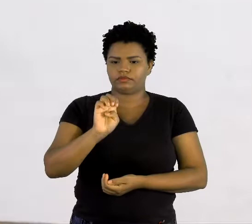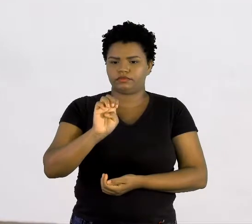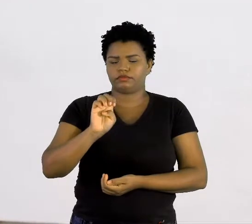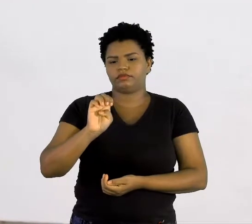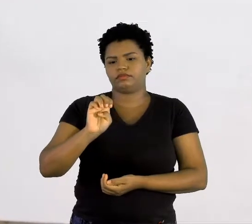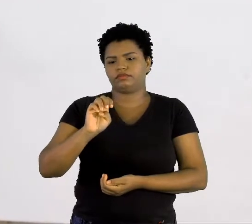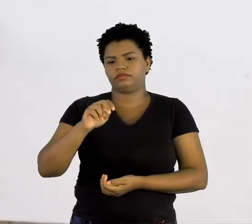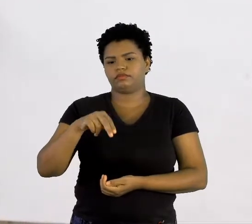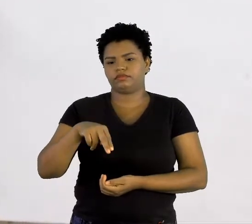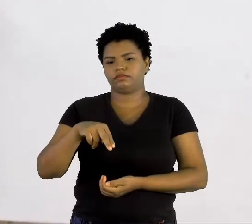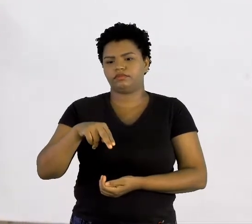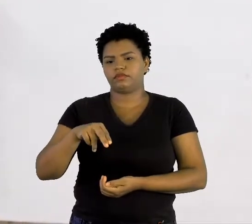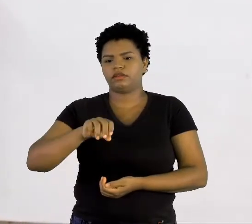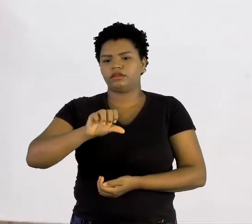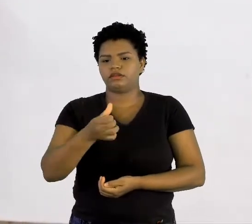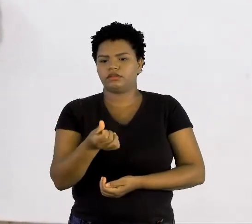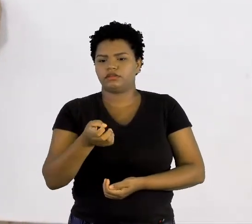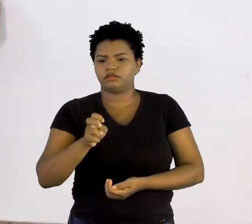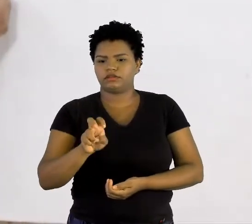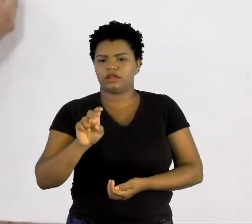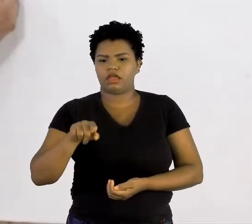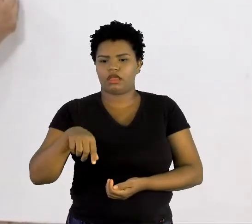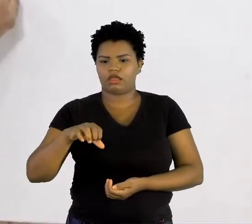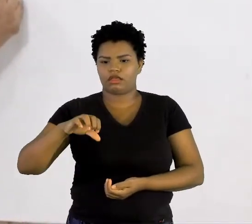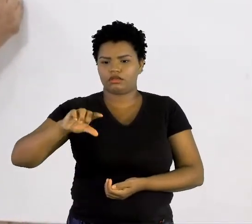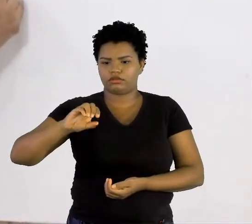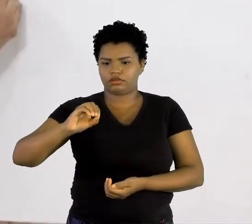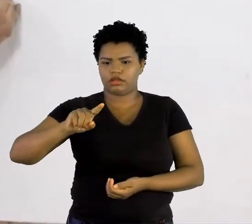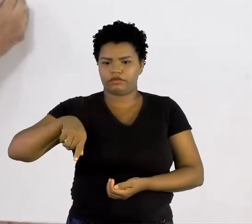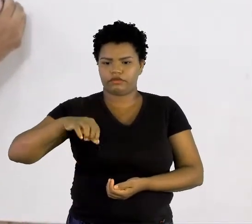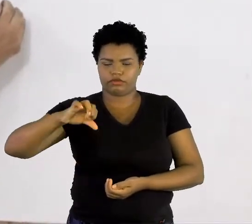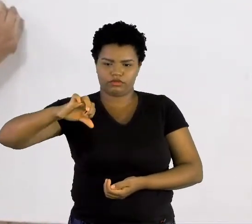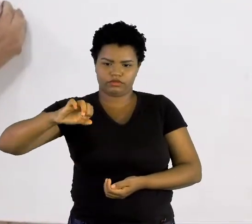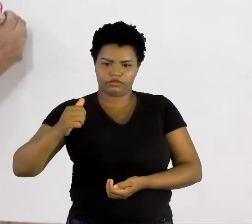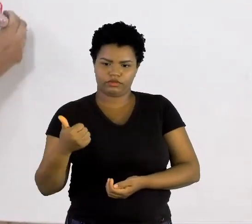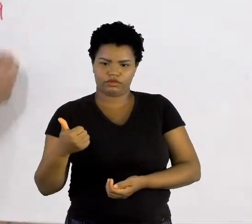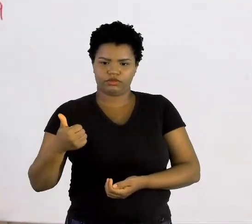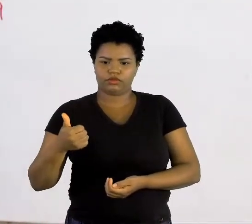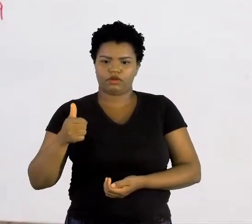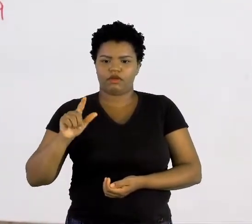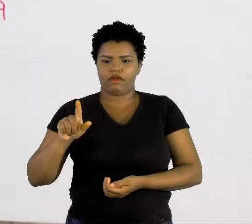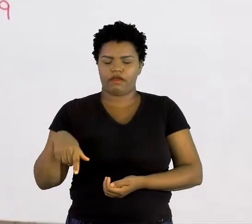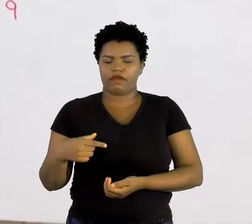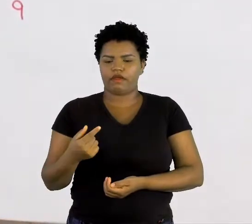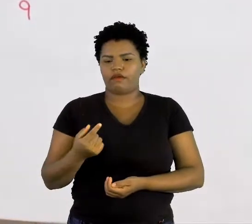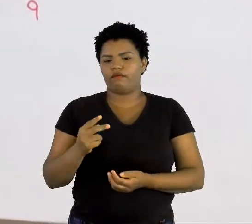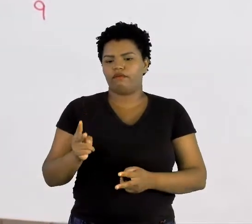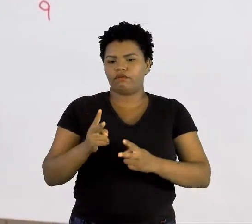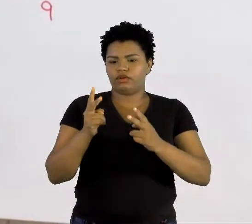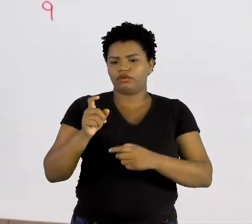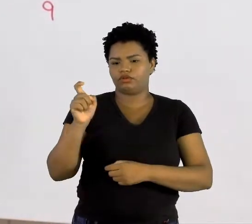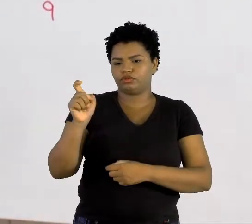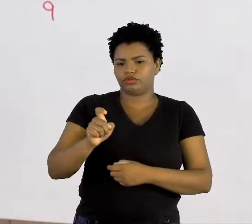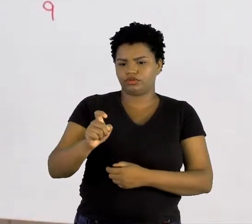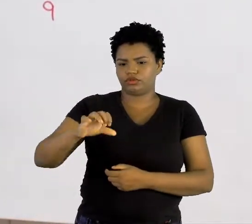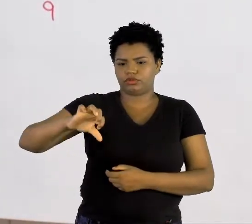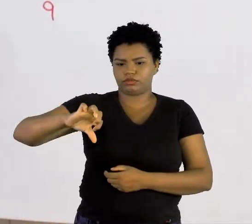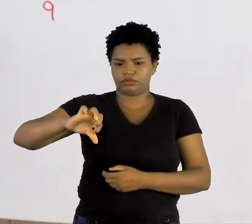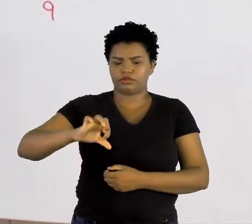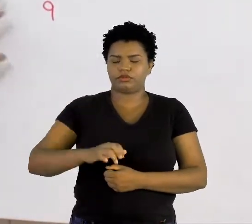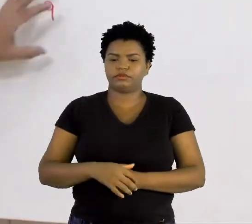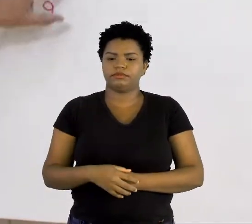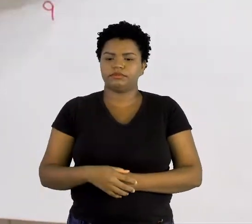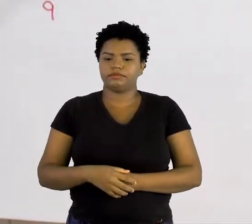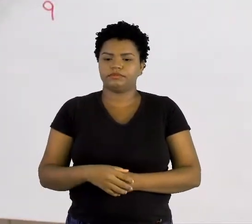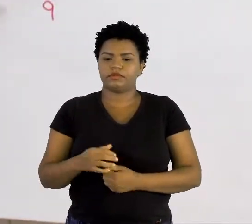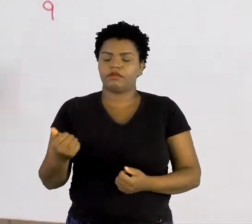Então, eu vou substituir 91 centésimos é o valor de x sobre 9. Detalhe, quando eu faço